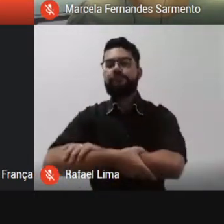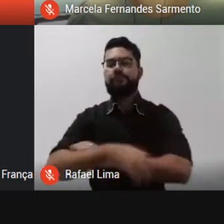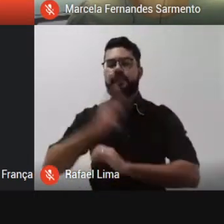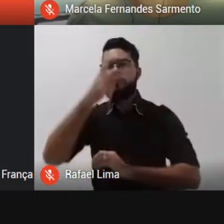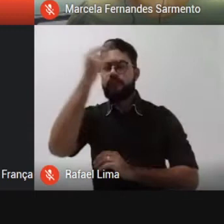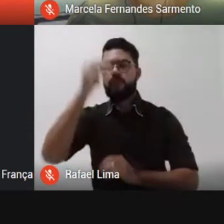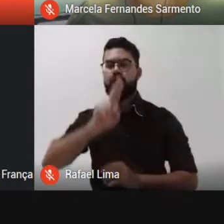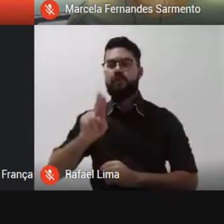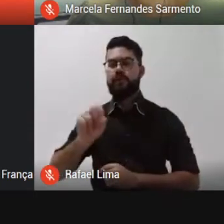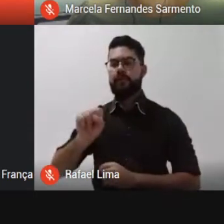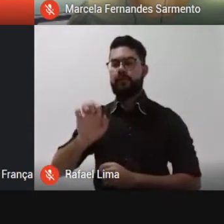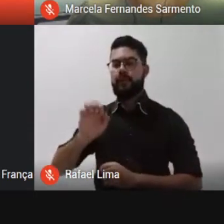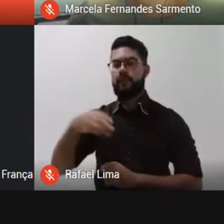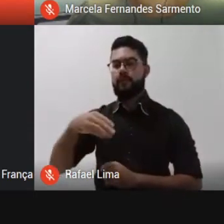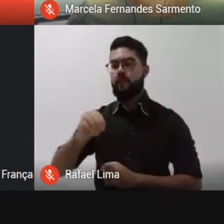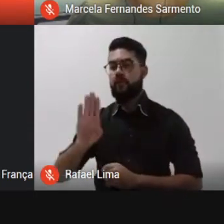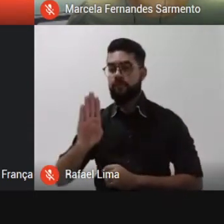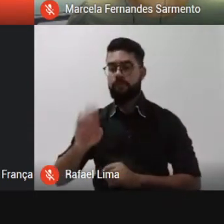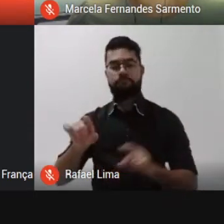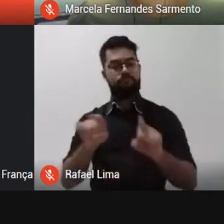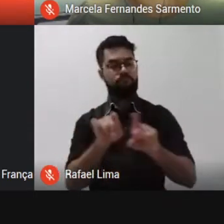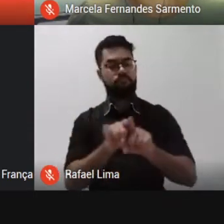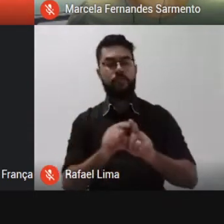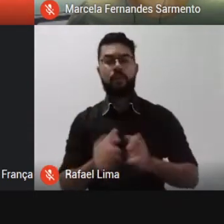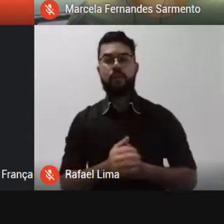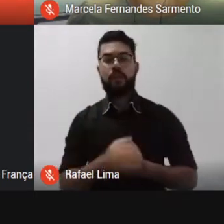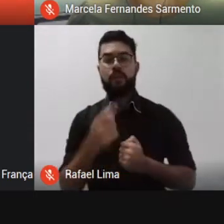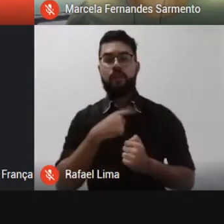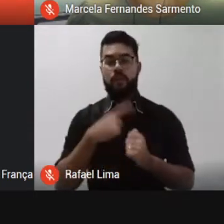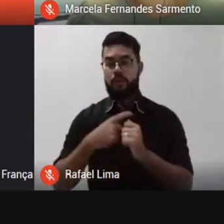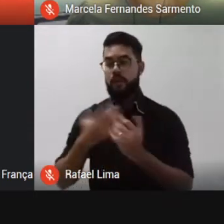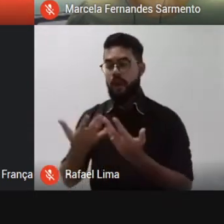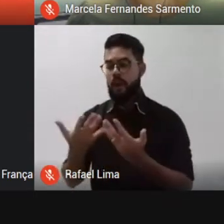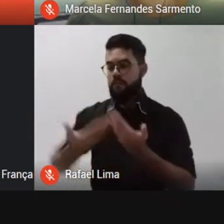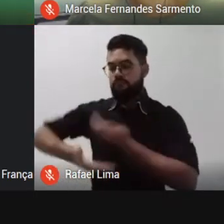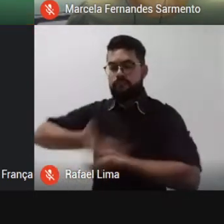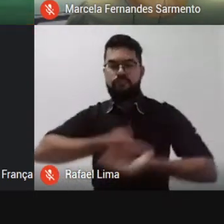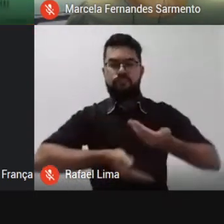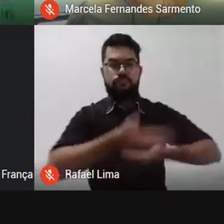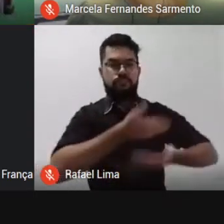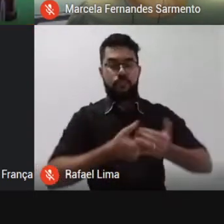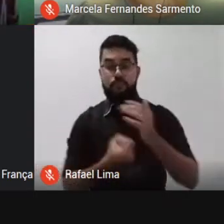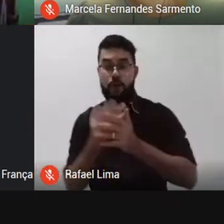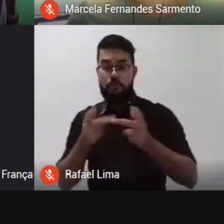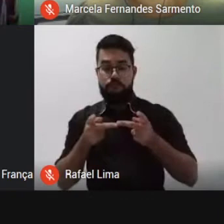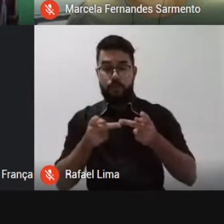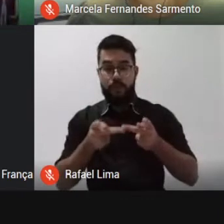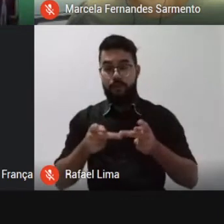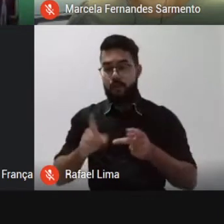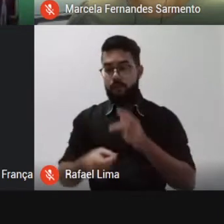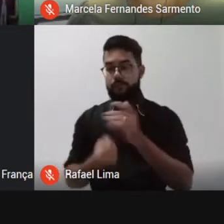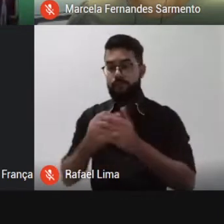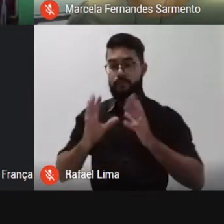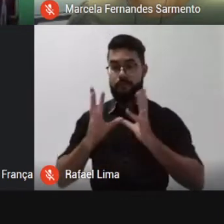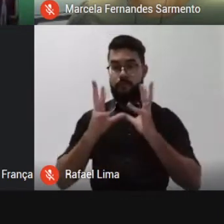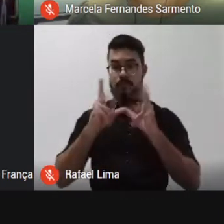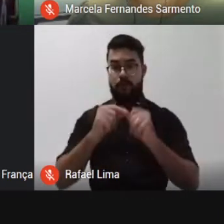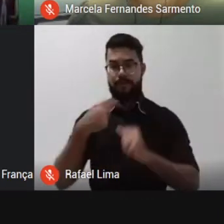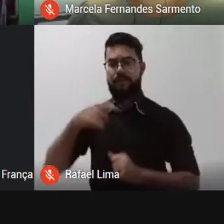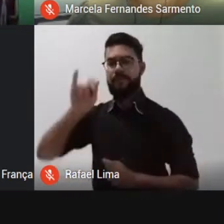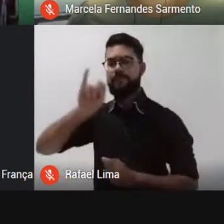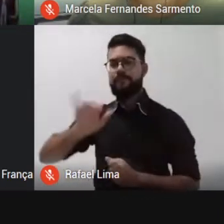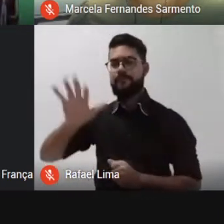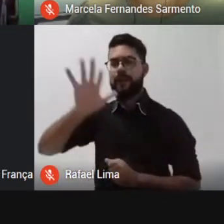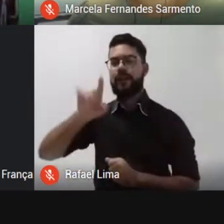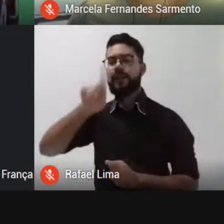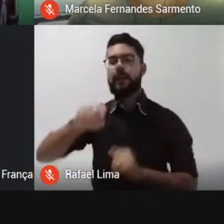do Parklet, e uma empresa de calçados que fez toda a doação dos pallets. Aqui está a imagem da nossa primeira reunião, que foi a primeira reunião que a